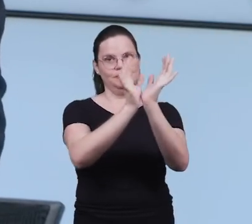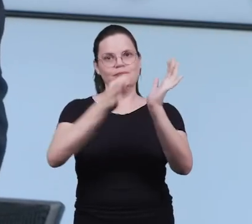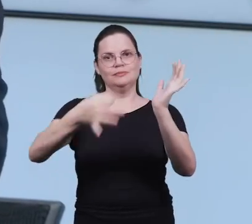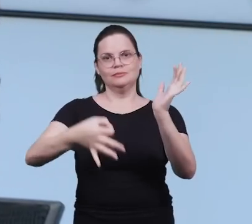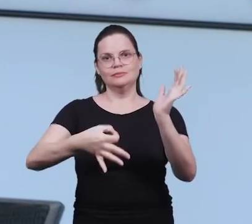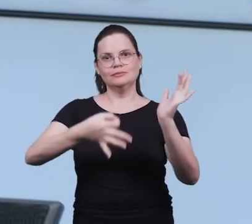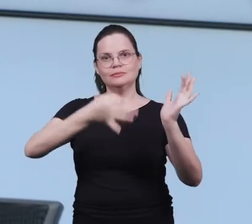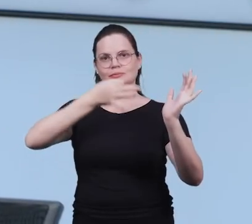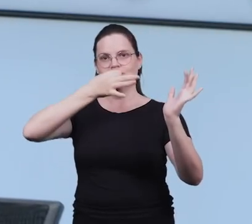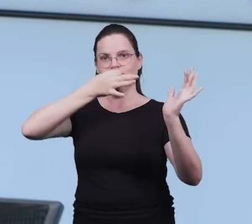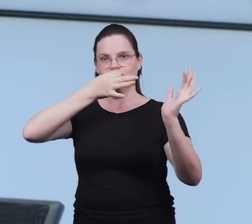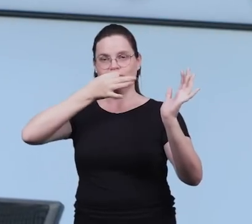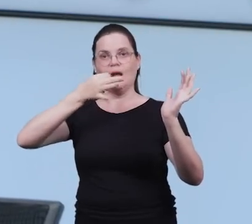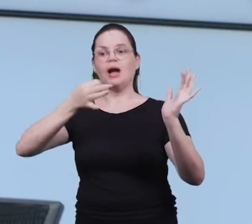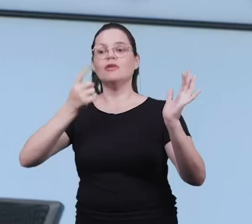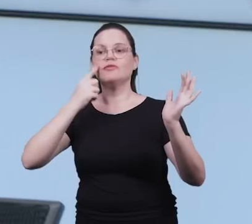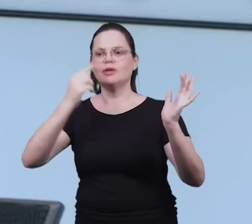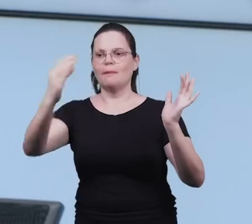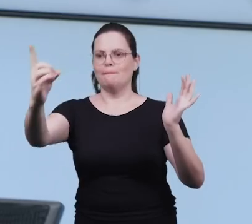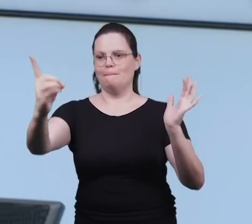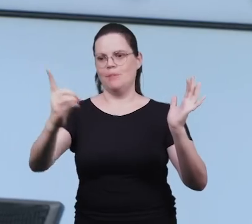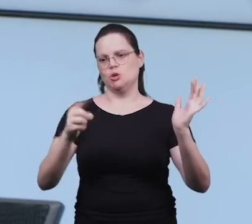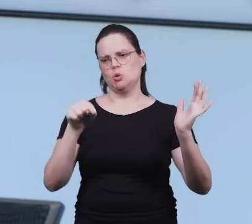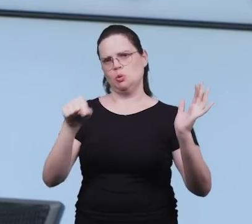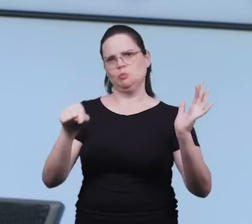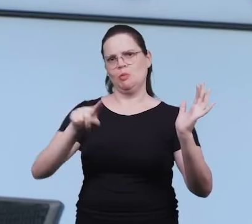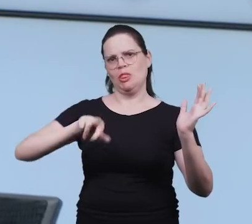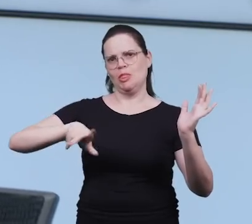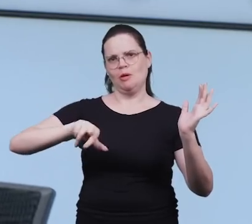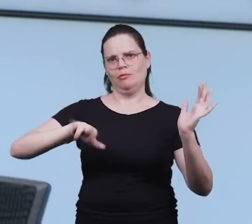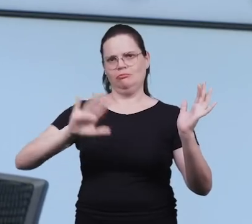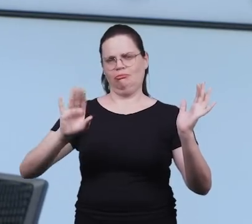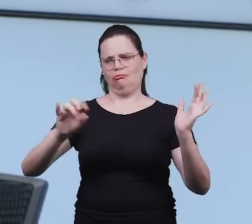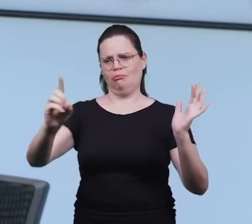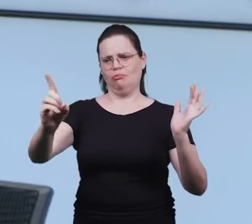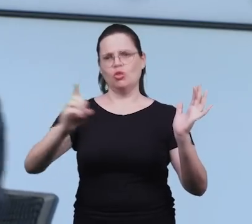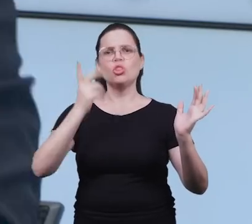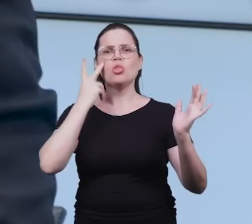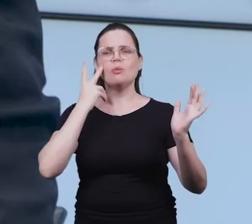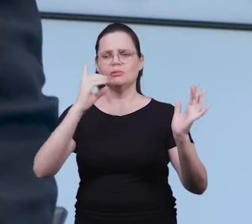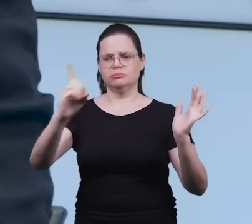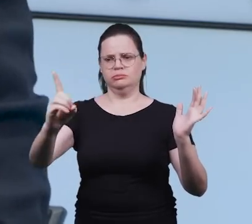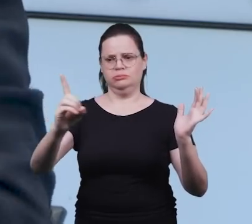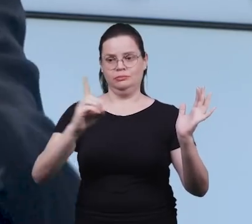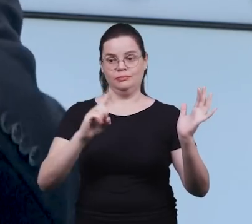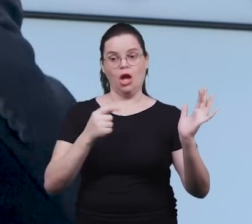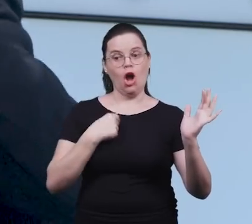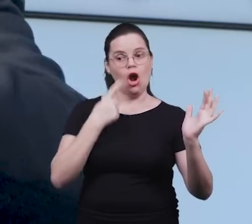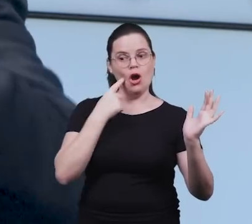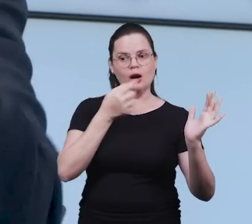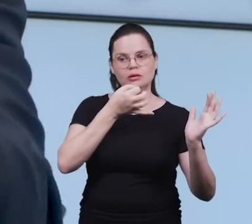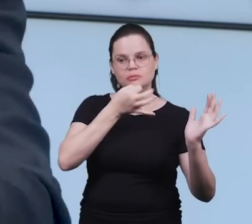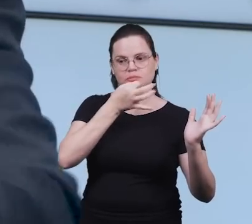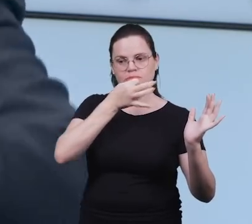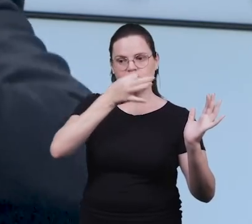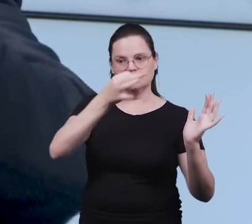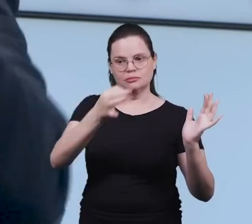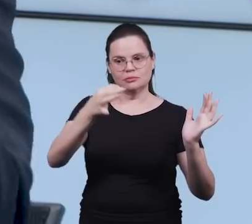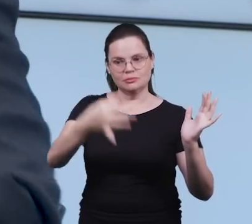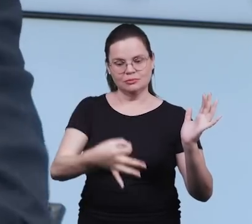isso aqui é o corpo de Cristo, isso aqui é o sangue de Cristo, eu te estou dando o perdão. Então, a